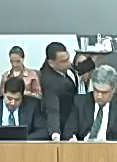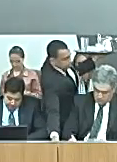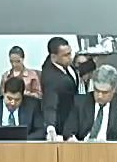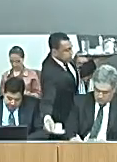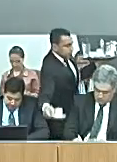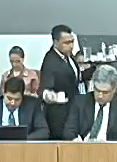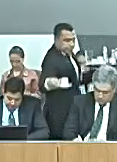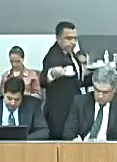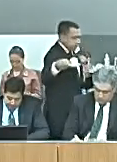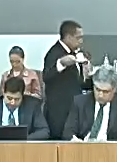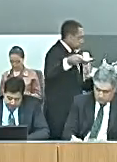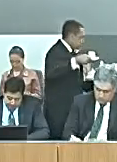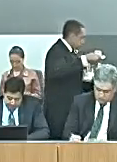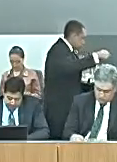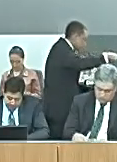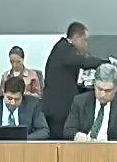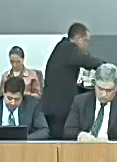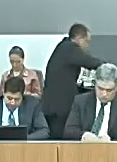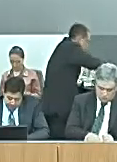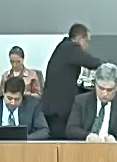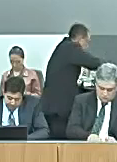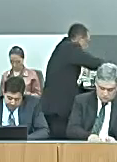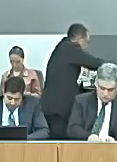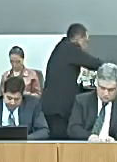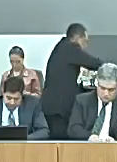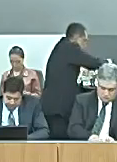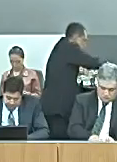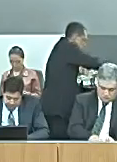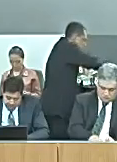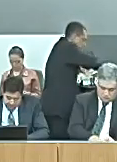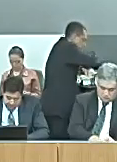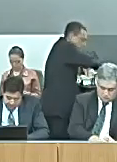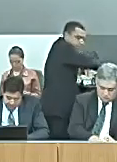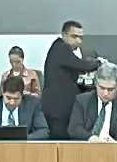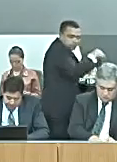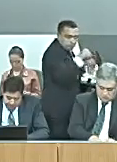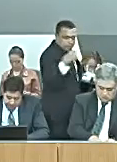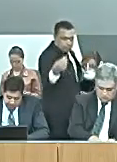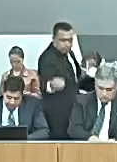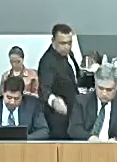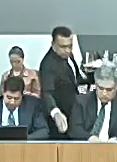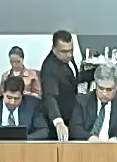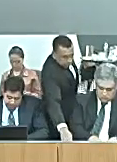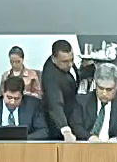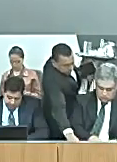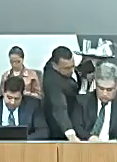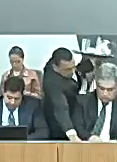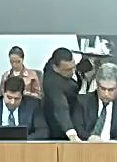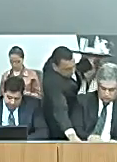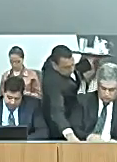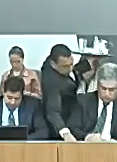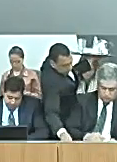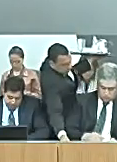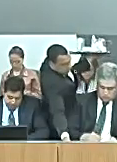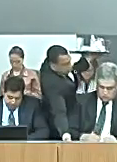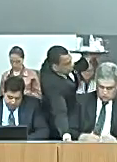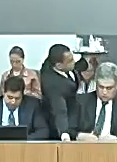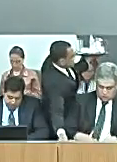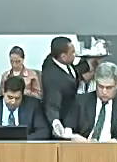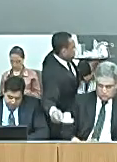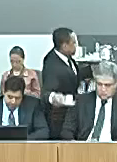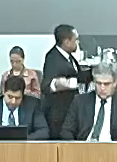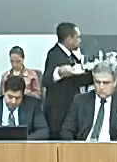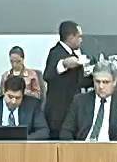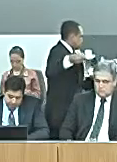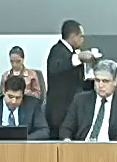à reportagem do rondoniaovivo avançou muito polícia civil avançou muito e falta realmente um olhar do